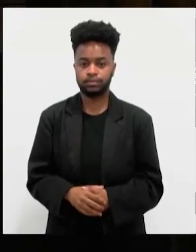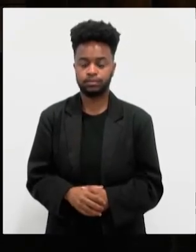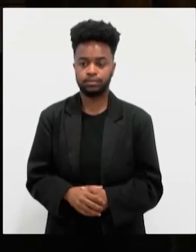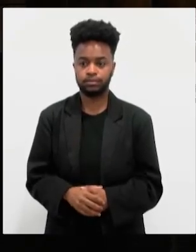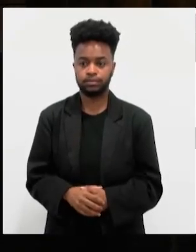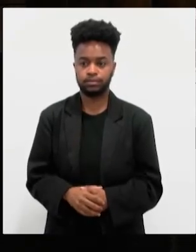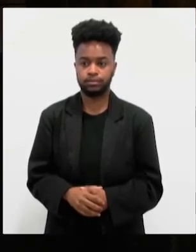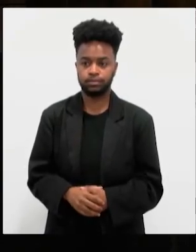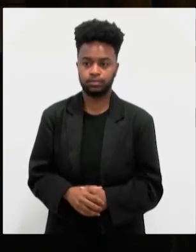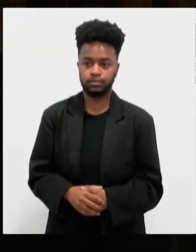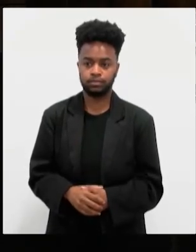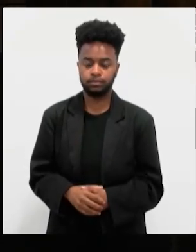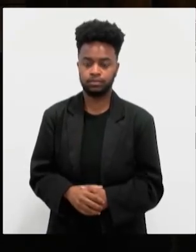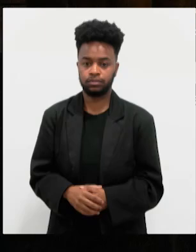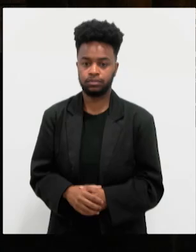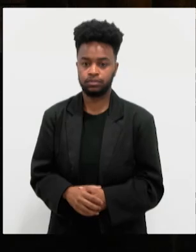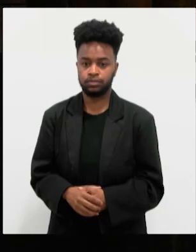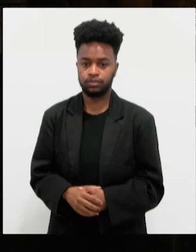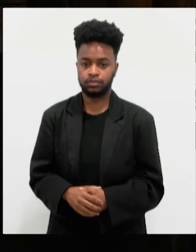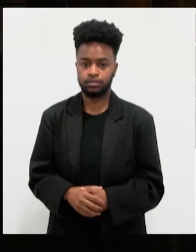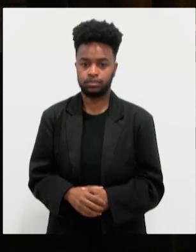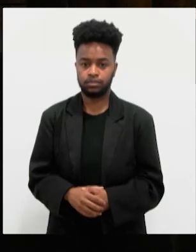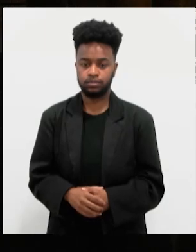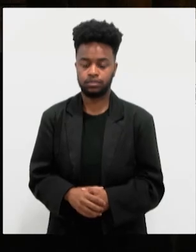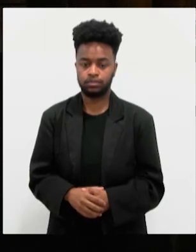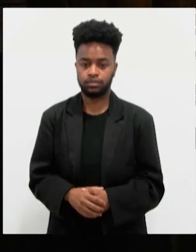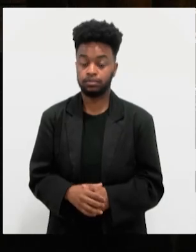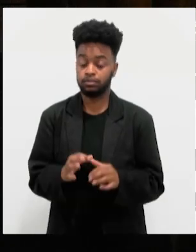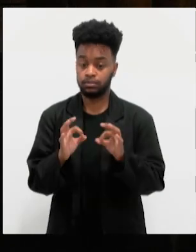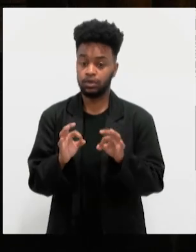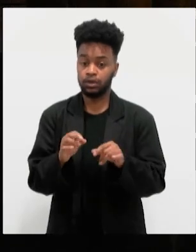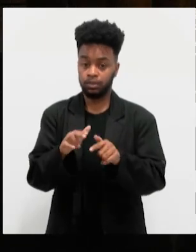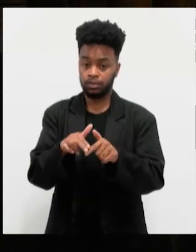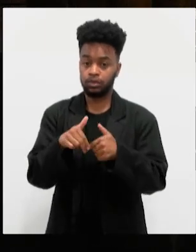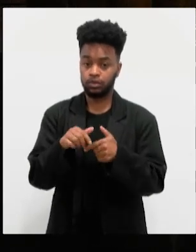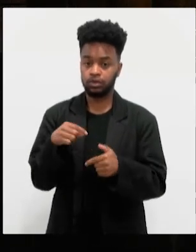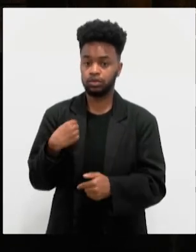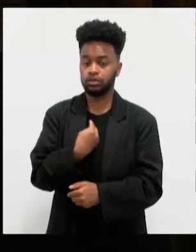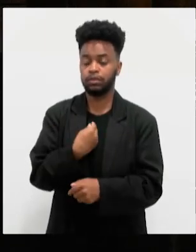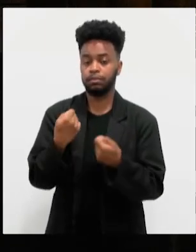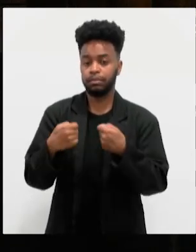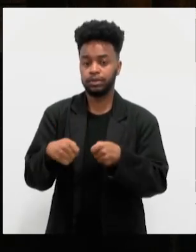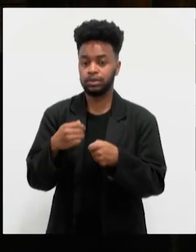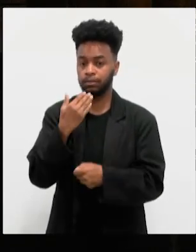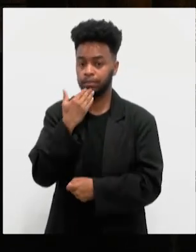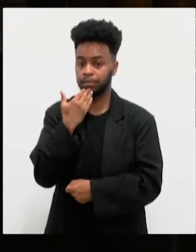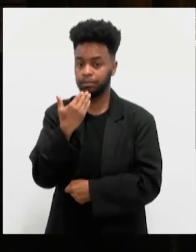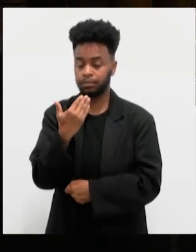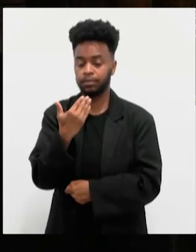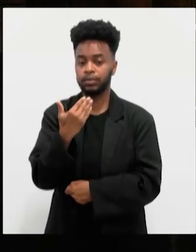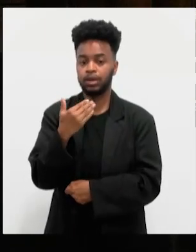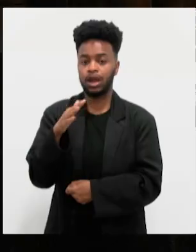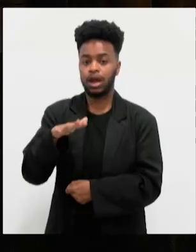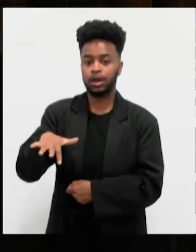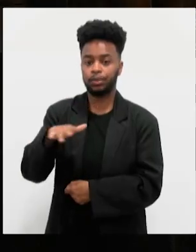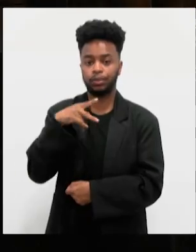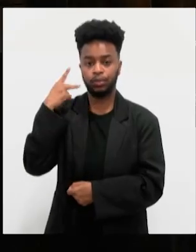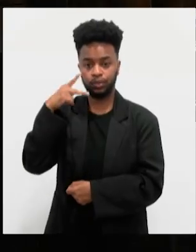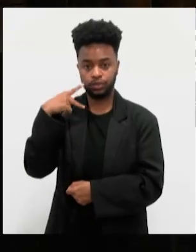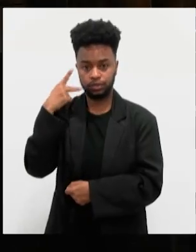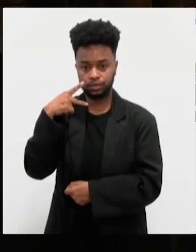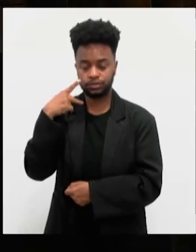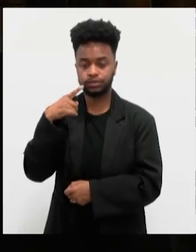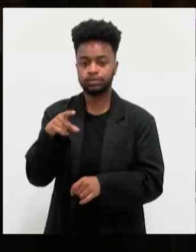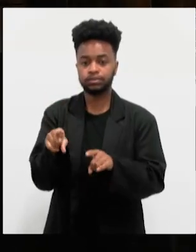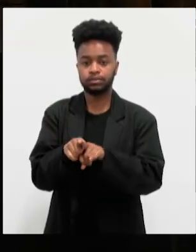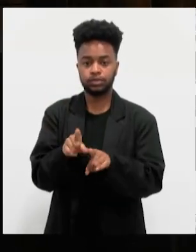E é exatamente isso que a gente tem que cobrar da política